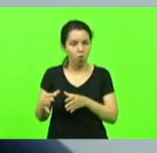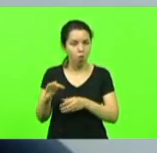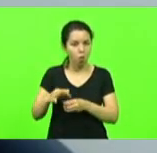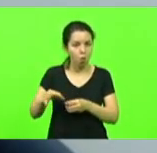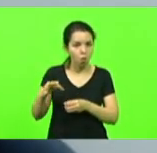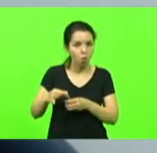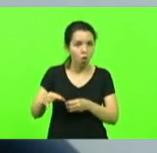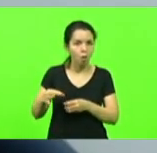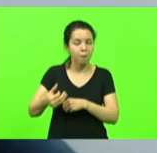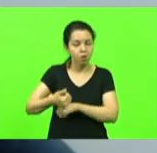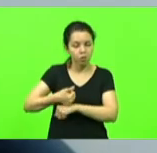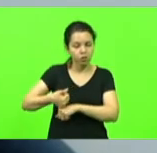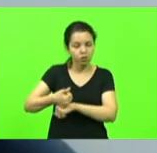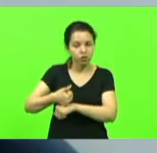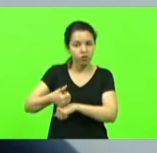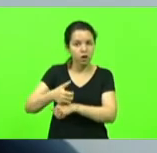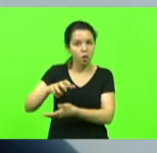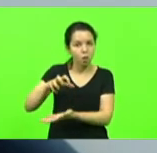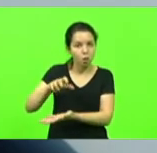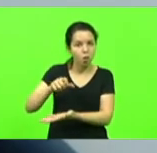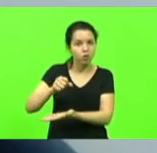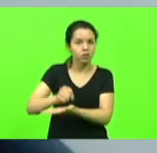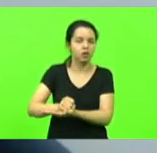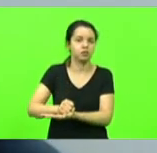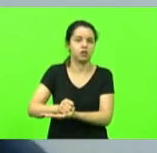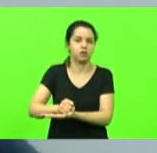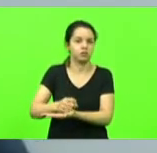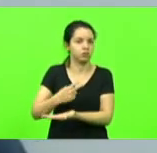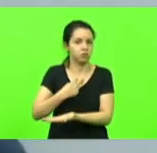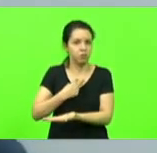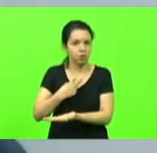contratados, né? Isso não existe mais. Nós temos, sim,